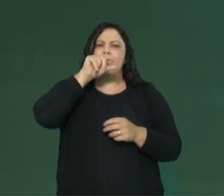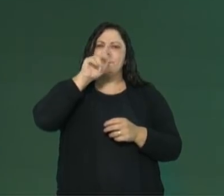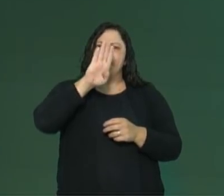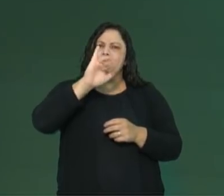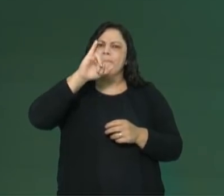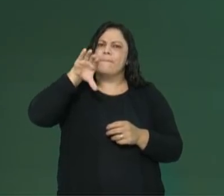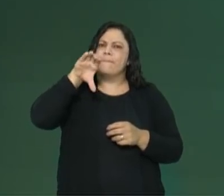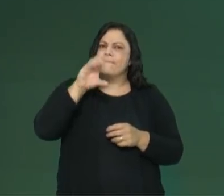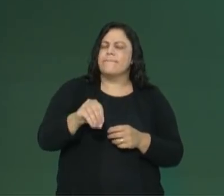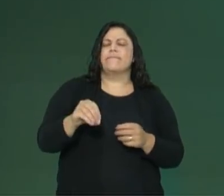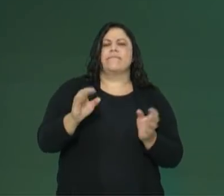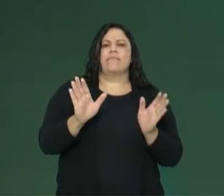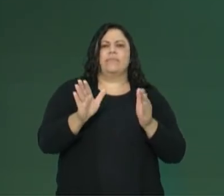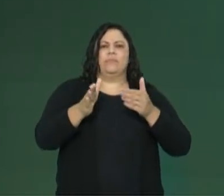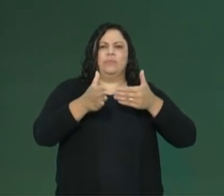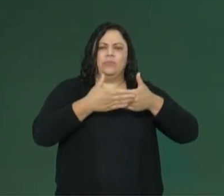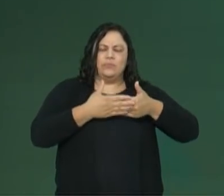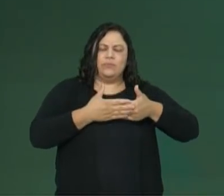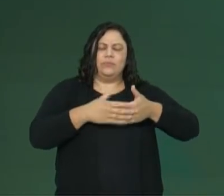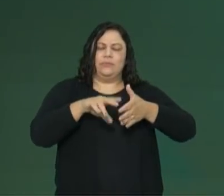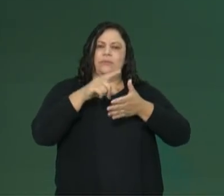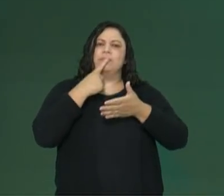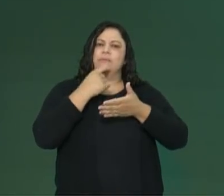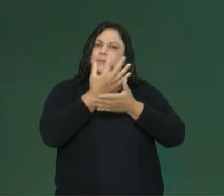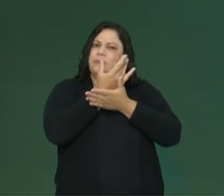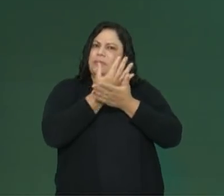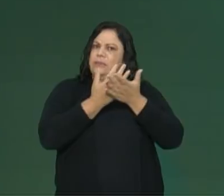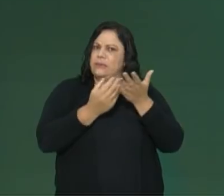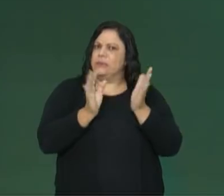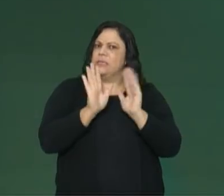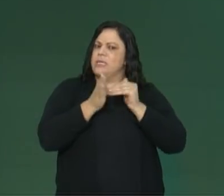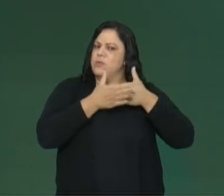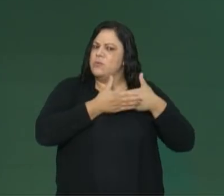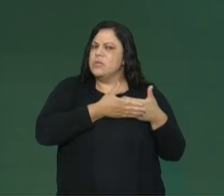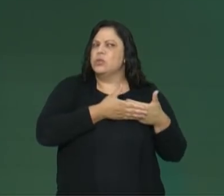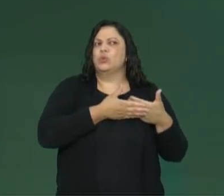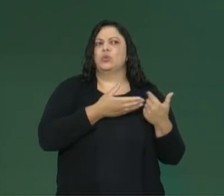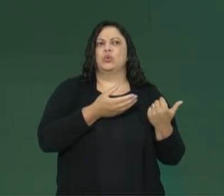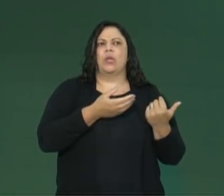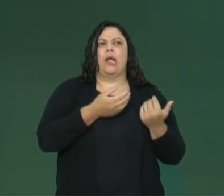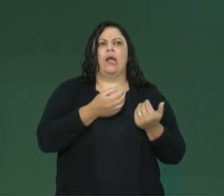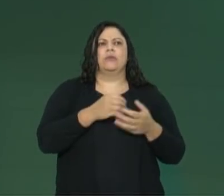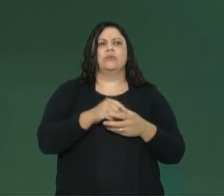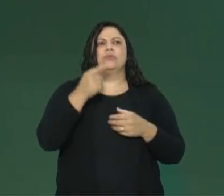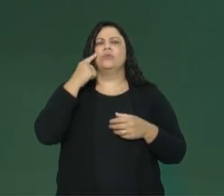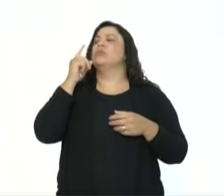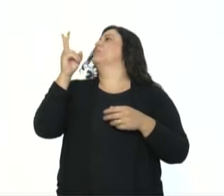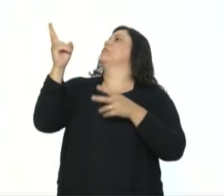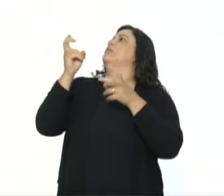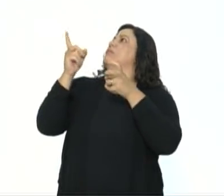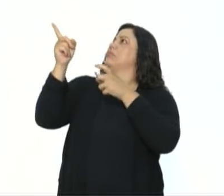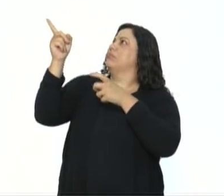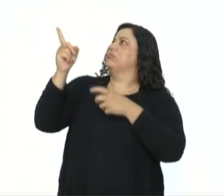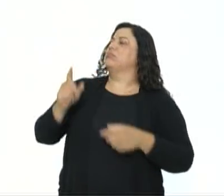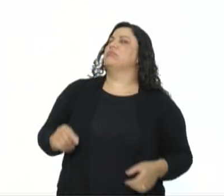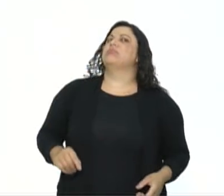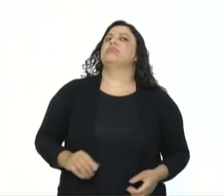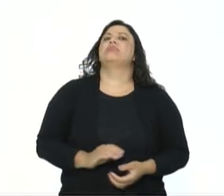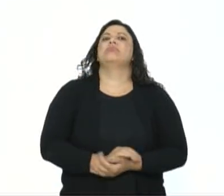circulação fechada, totalmente bem elaborado os animais. Aí, como exemplo para vocês, um náutilus.